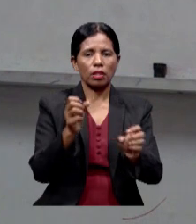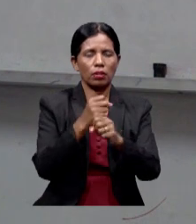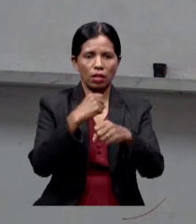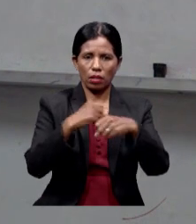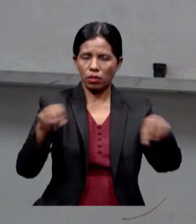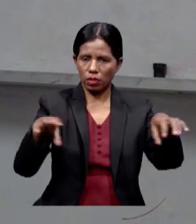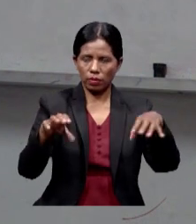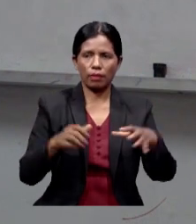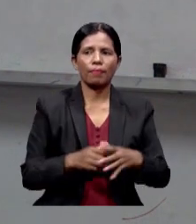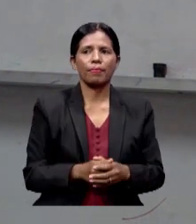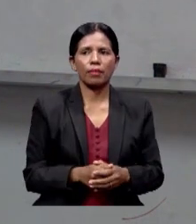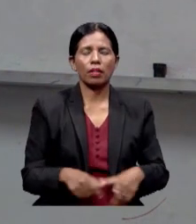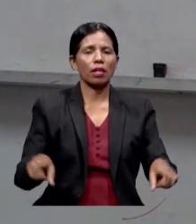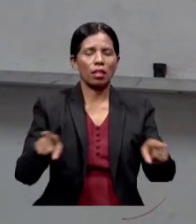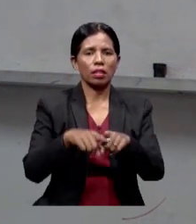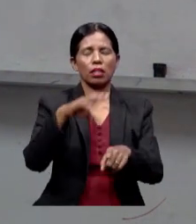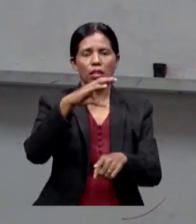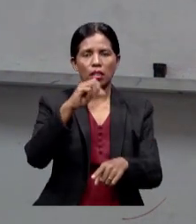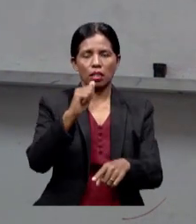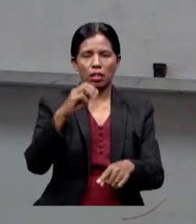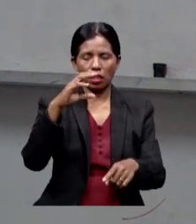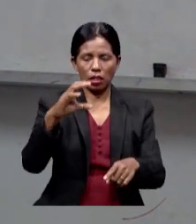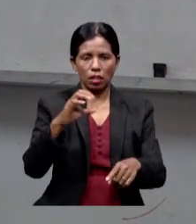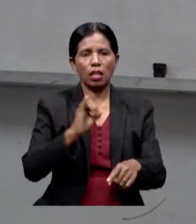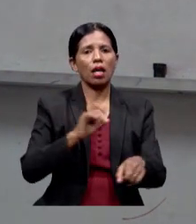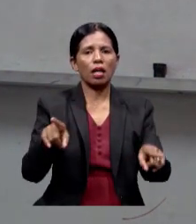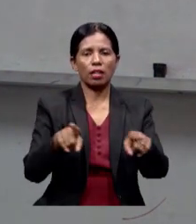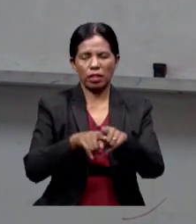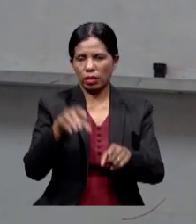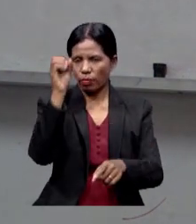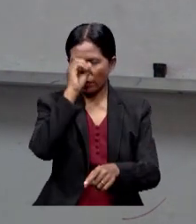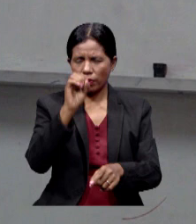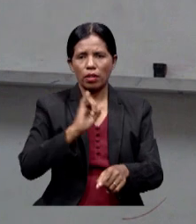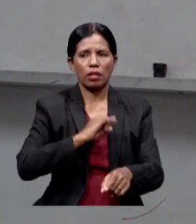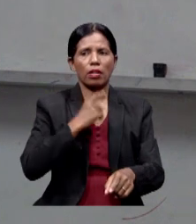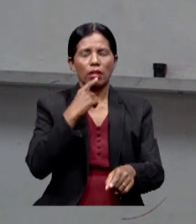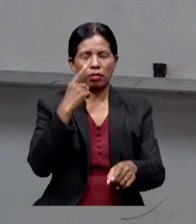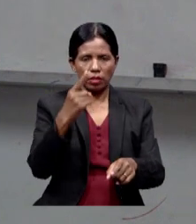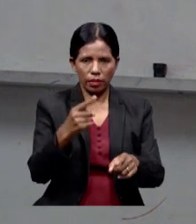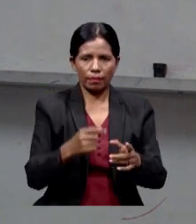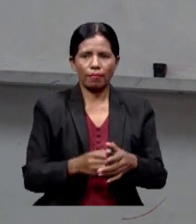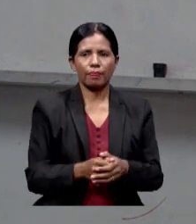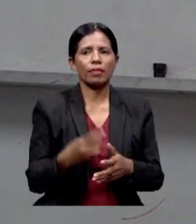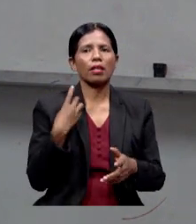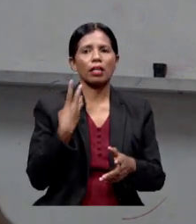comissários CAC, ser né, hanesan boneca dele. Ne bunyi mai hau sekulia ida ne hau di kliu prefere atu